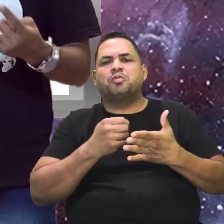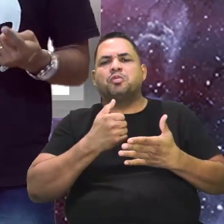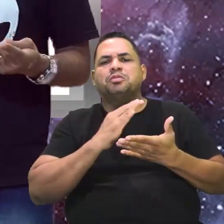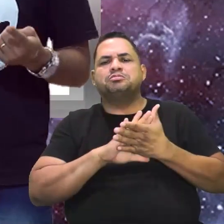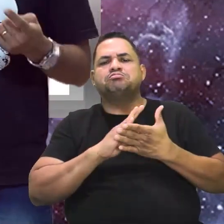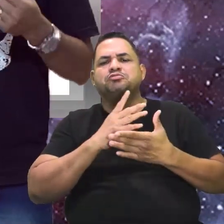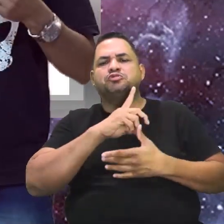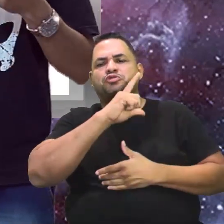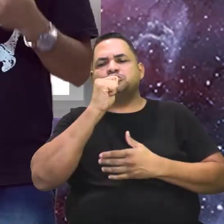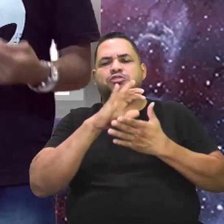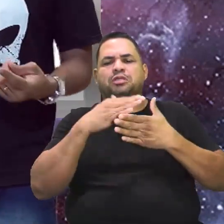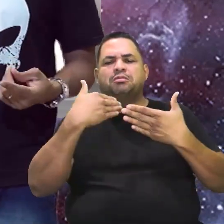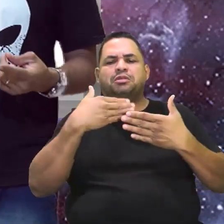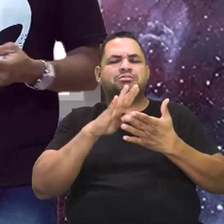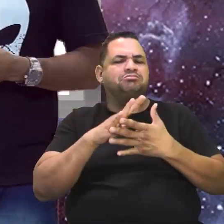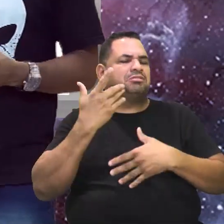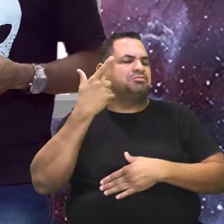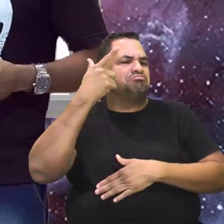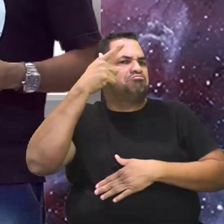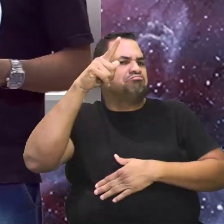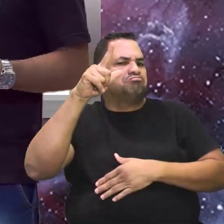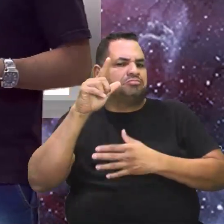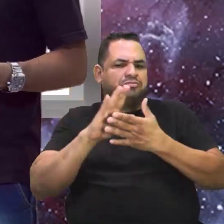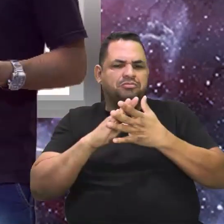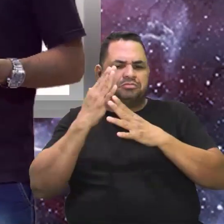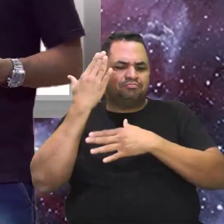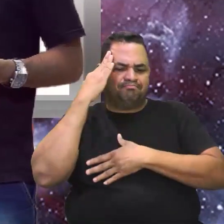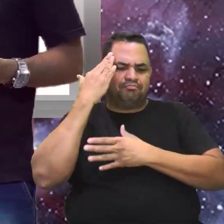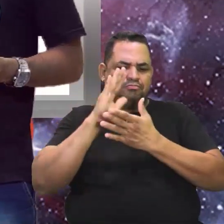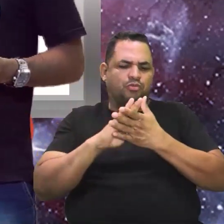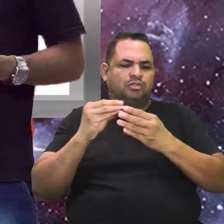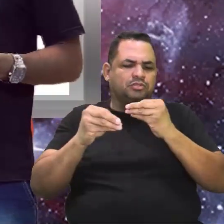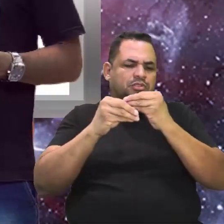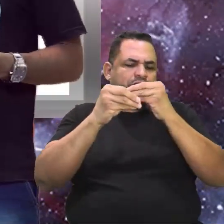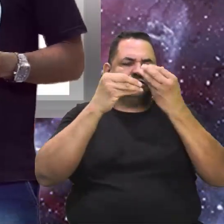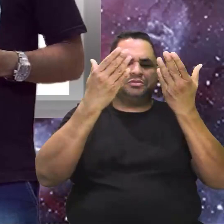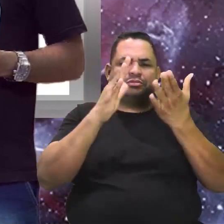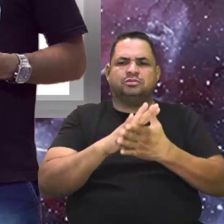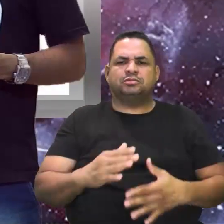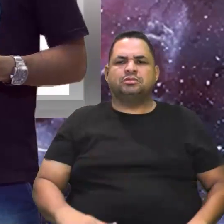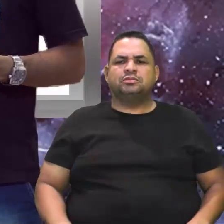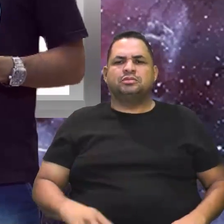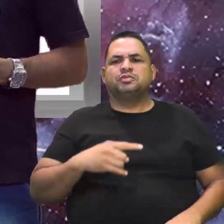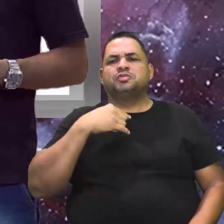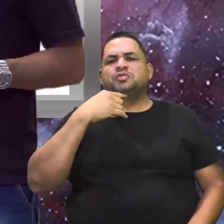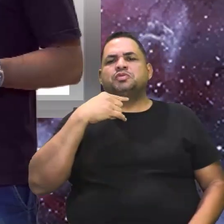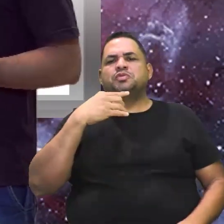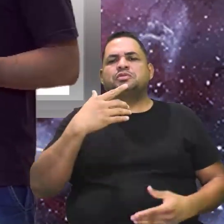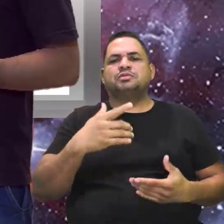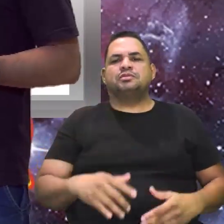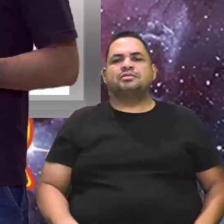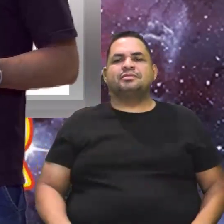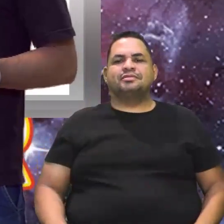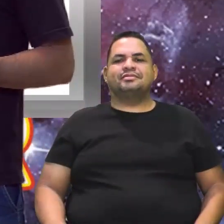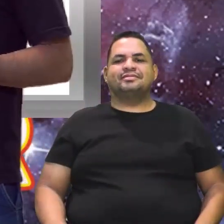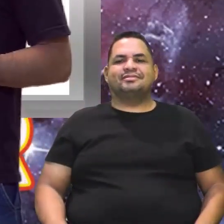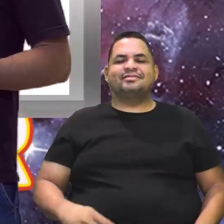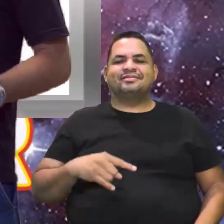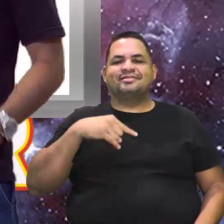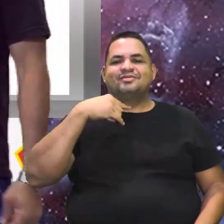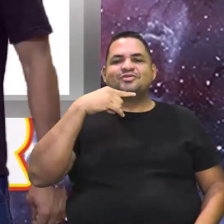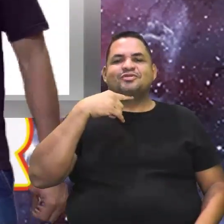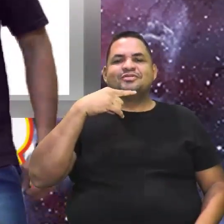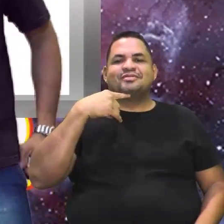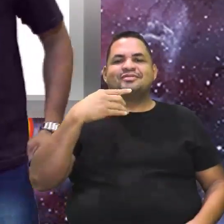na aula de revisão, e não vai conseguir entender porque acumulou. Pode não. E aí é dúvida sobre juros, dúvida sobre dúvida.